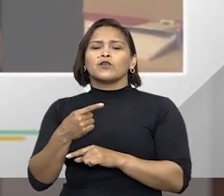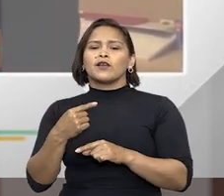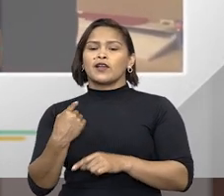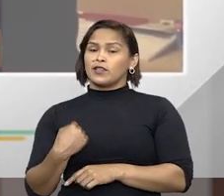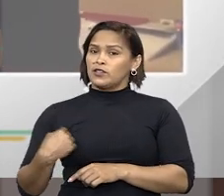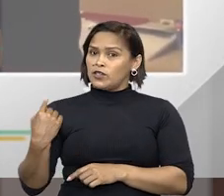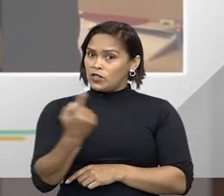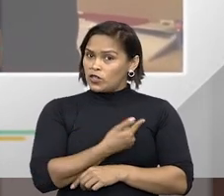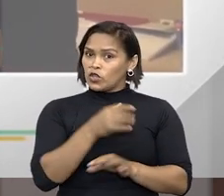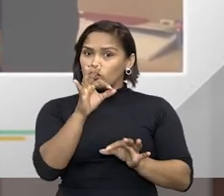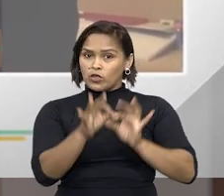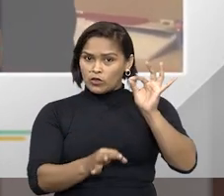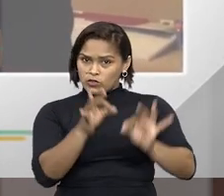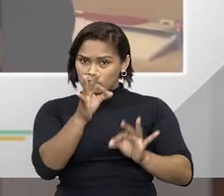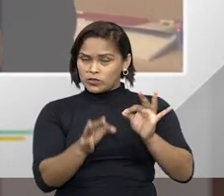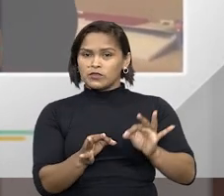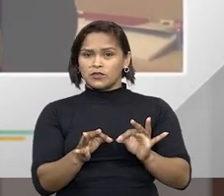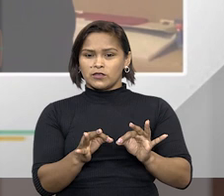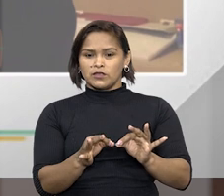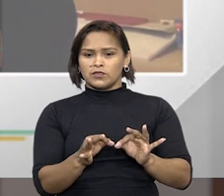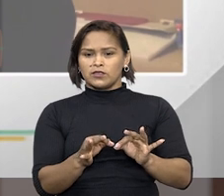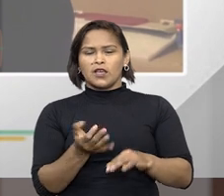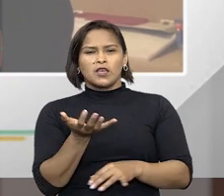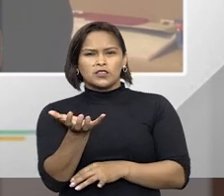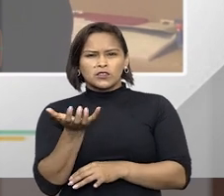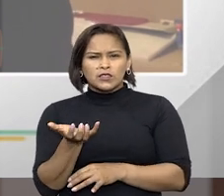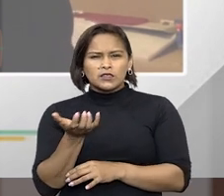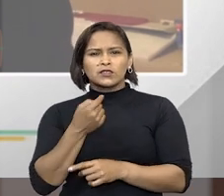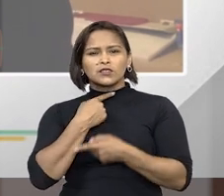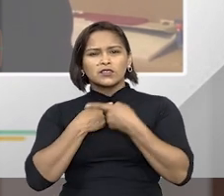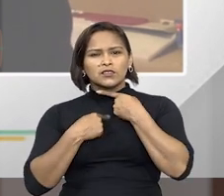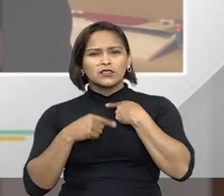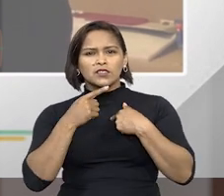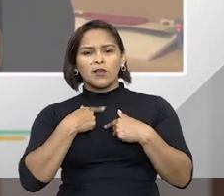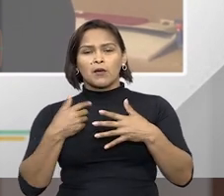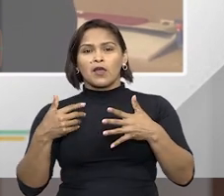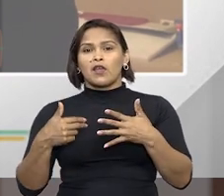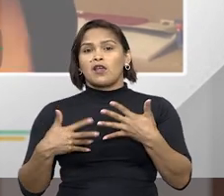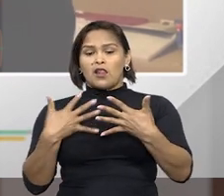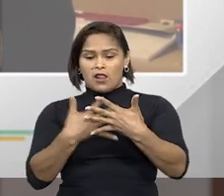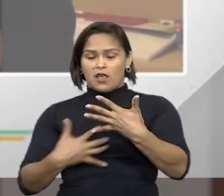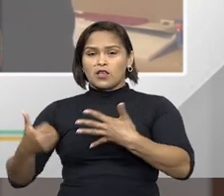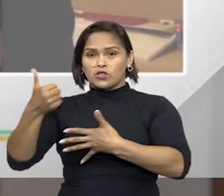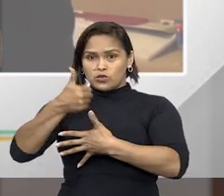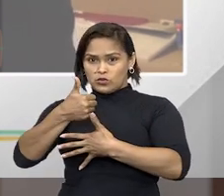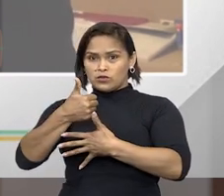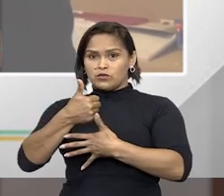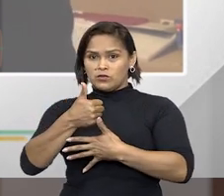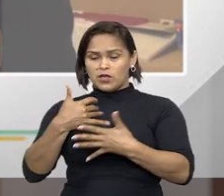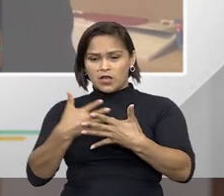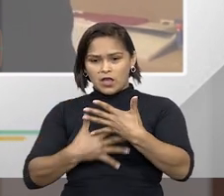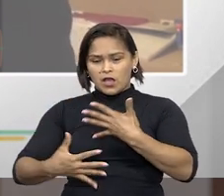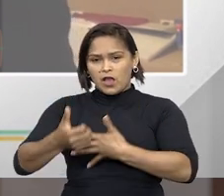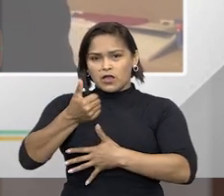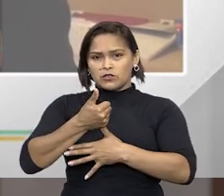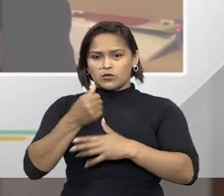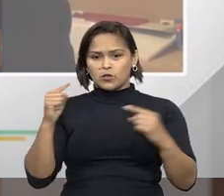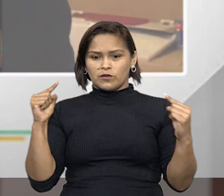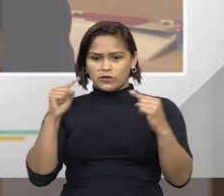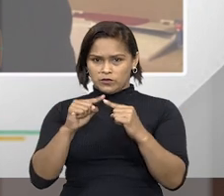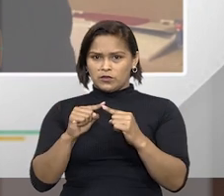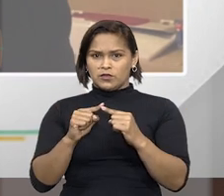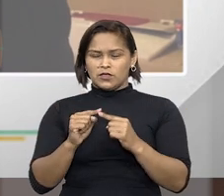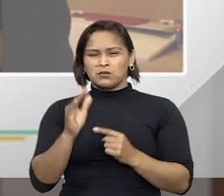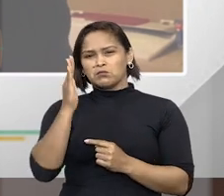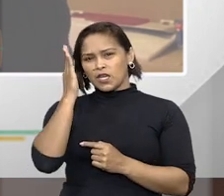julgadores, ansiávamos pela súmula vinculante. Você sabe que